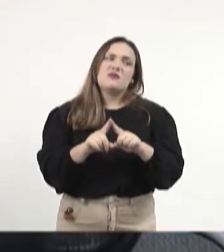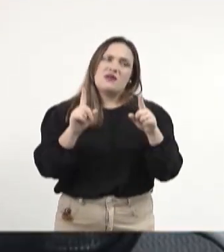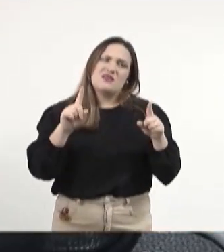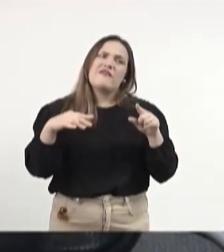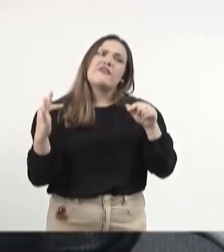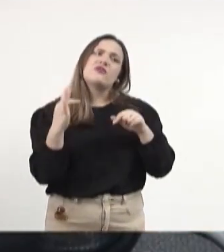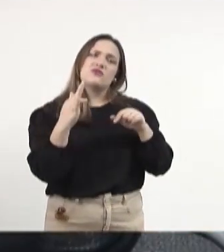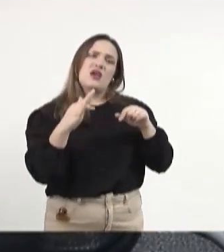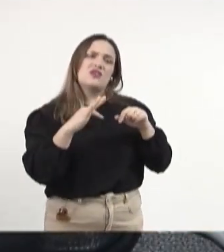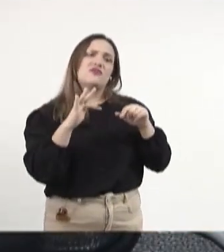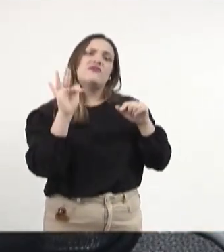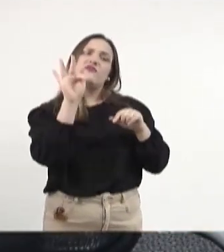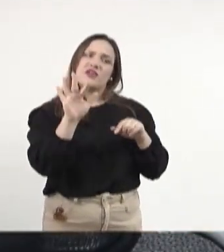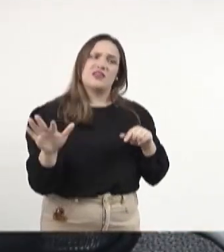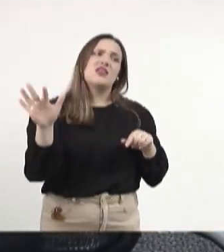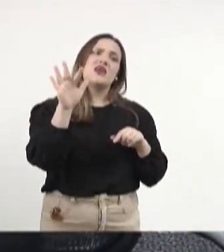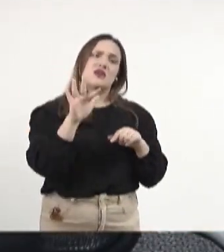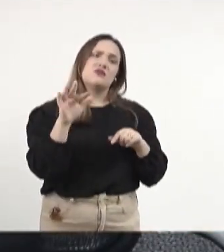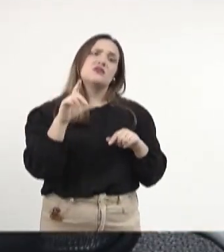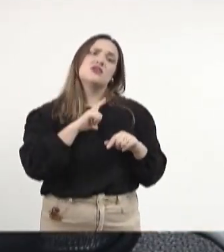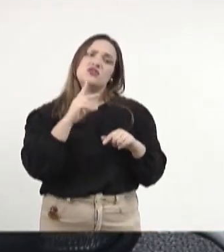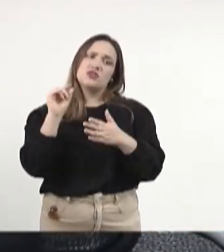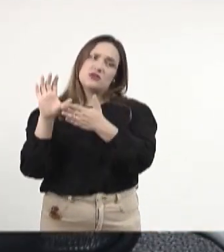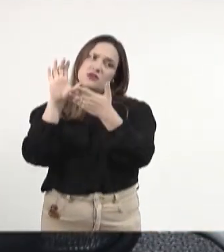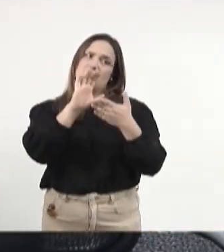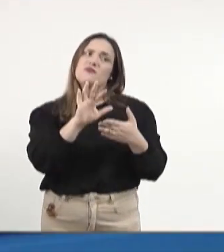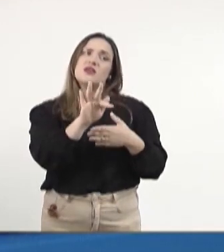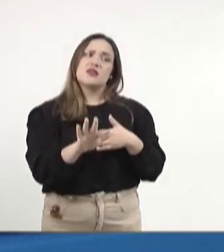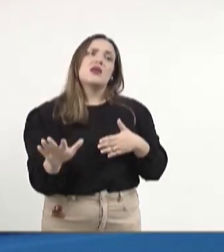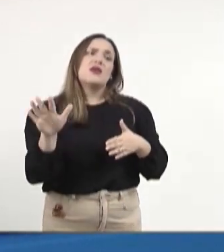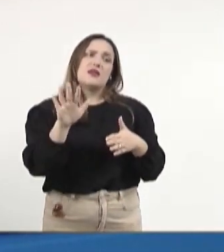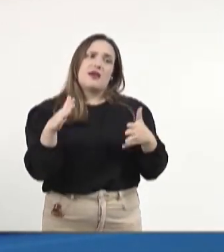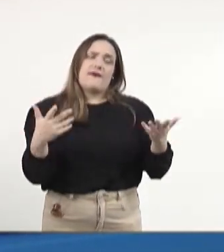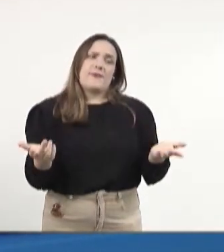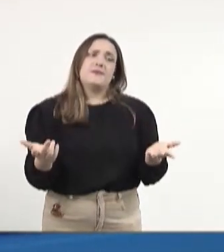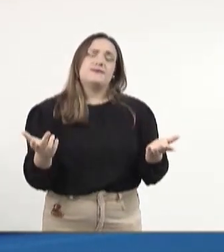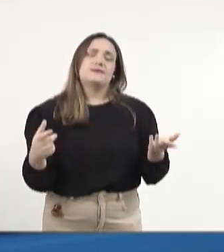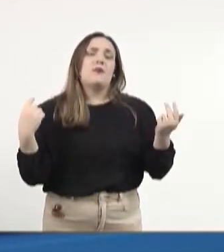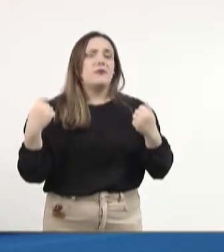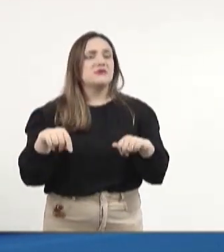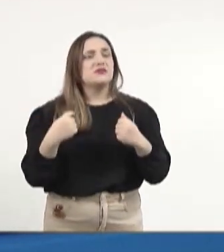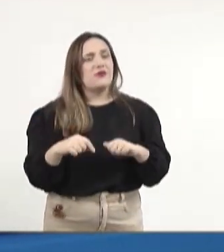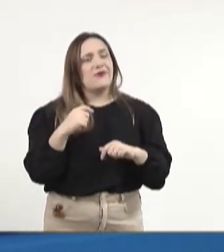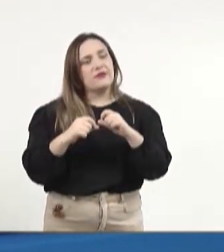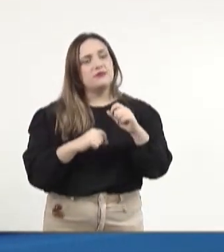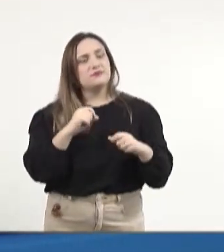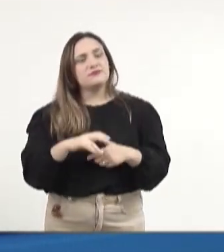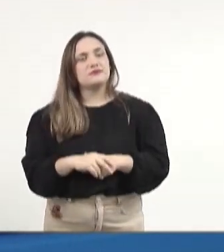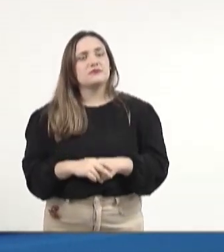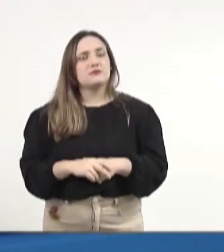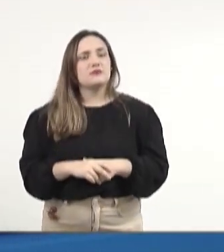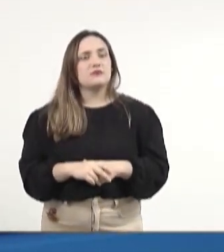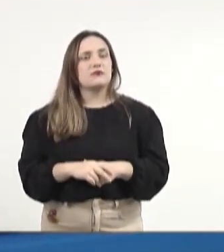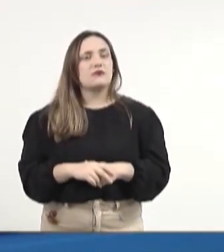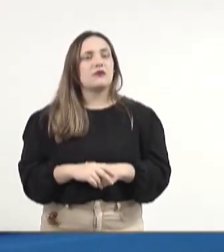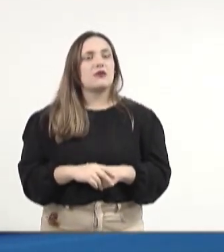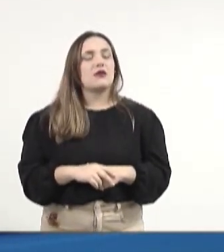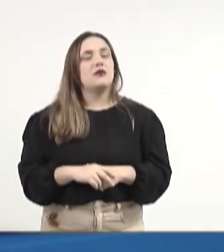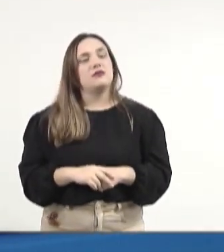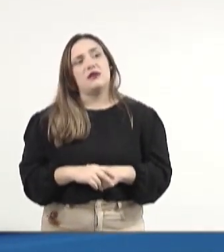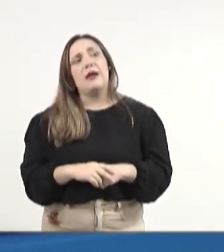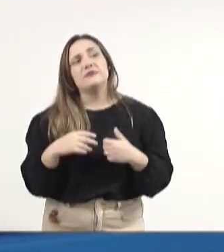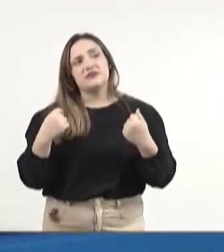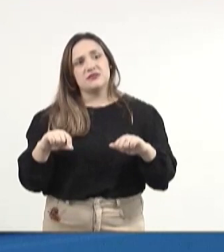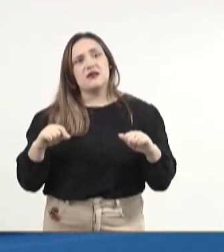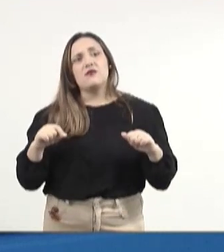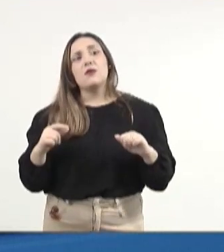universidade federal, né, custeada com recursos públicos federais, deveria ter ou subsidiado totalmente ou pelo menos subsidiado, e aí